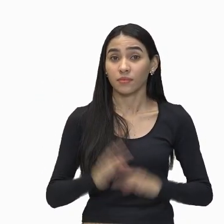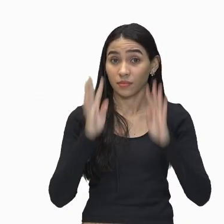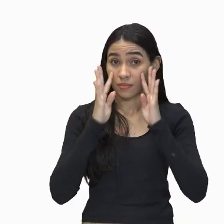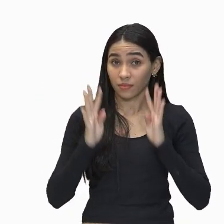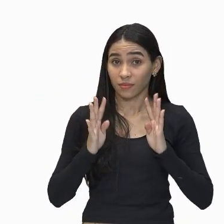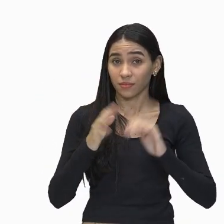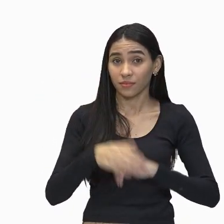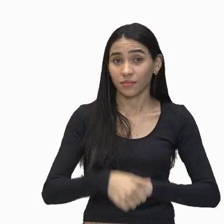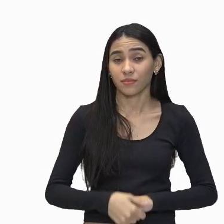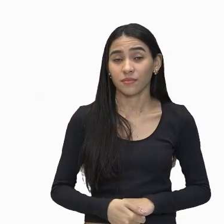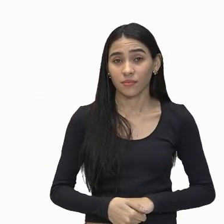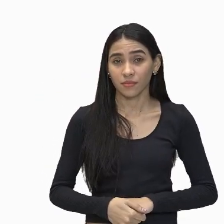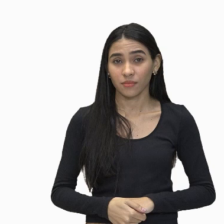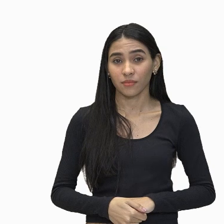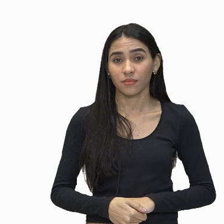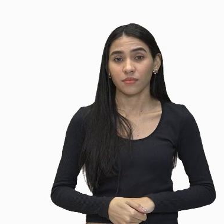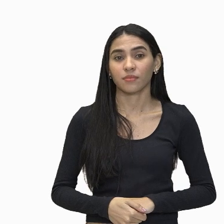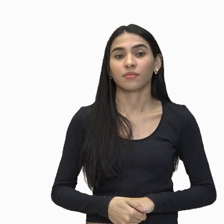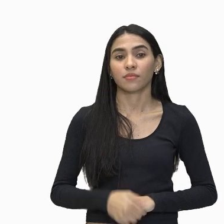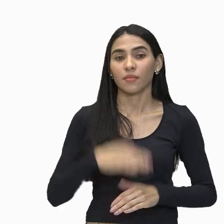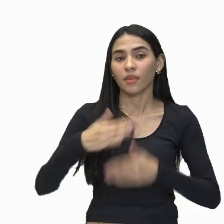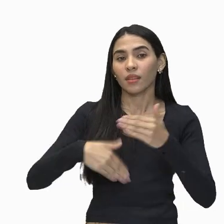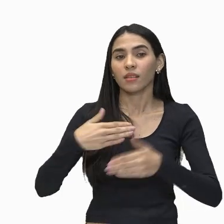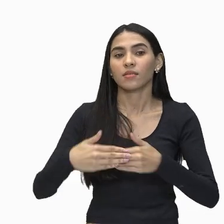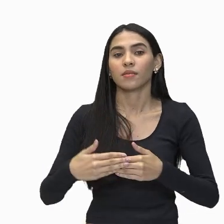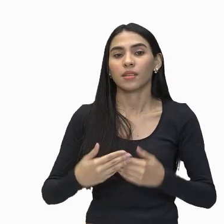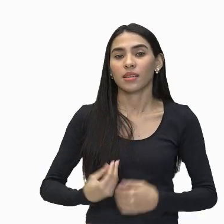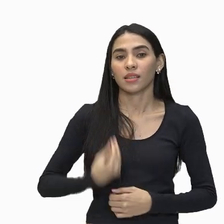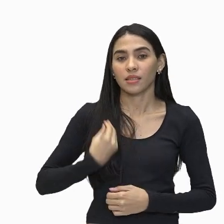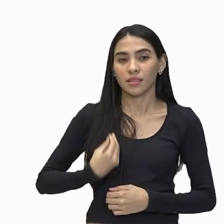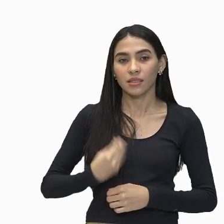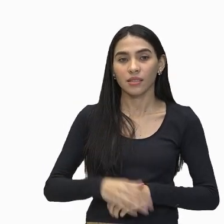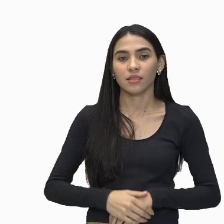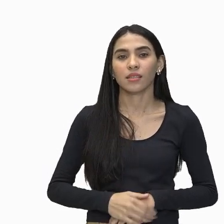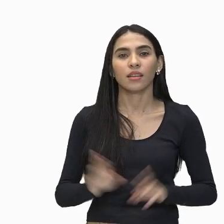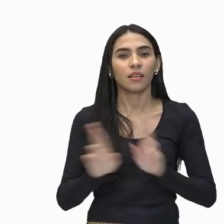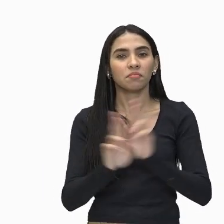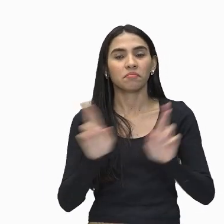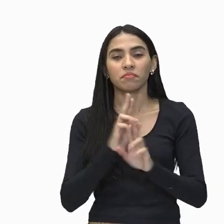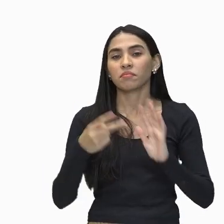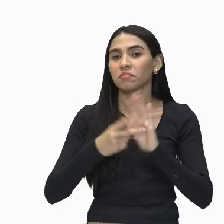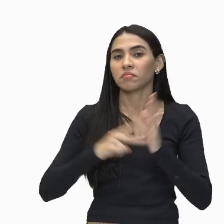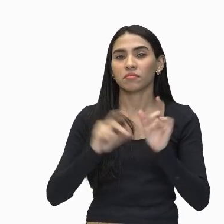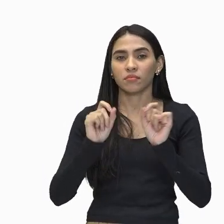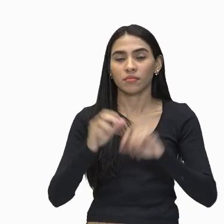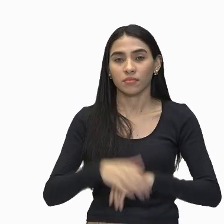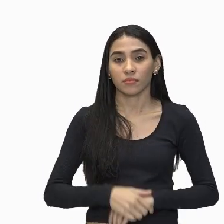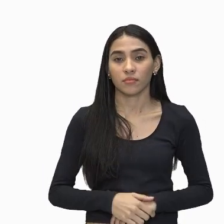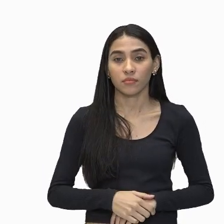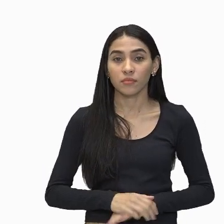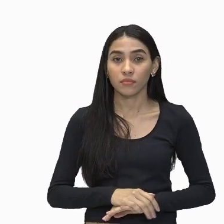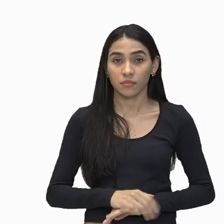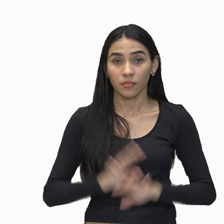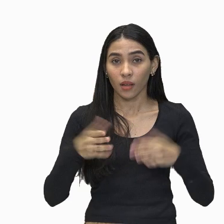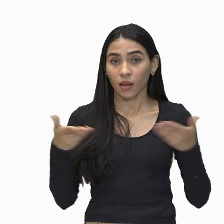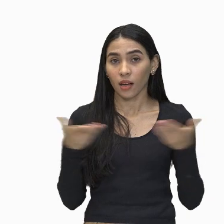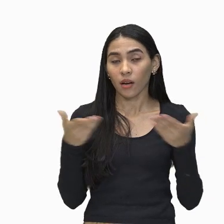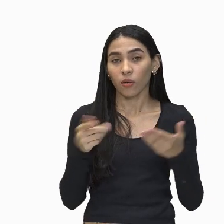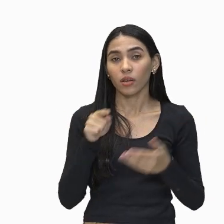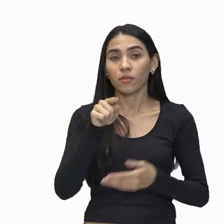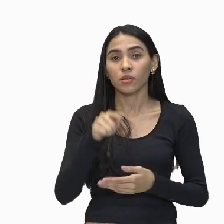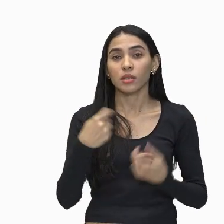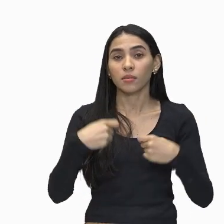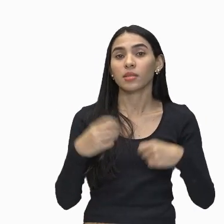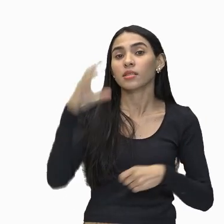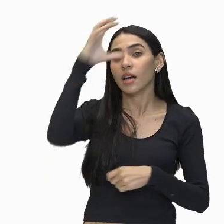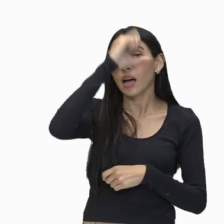aí, gente, tá? Desenvolvimento da existência. O que significa isso, professor? Nós vamos ter que aprender a